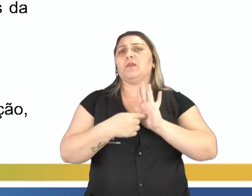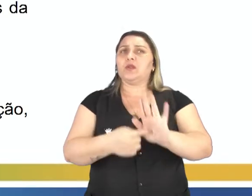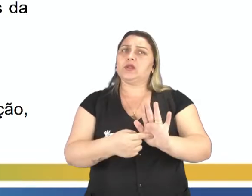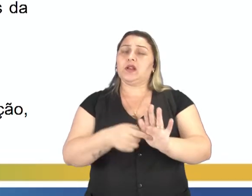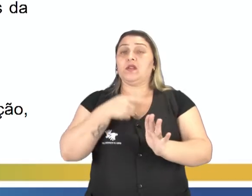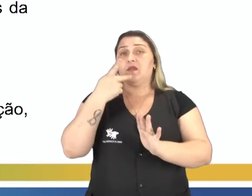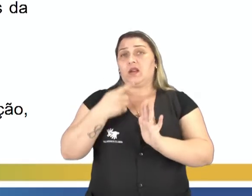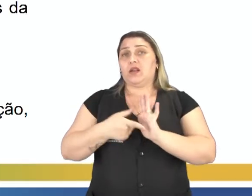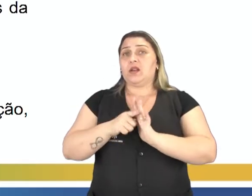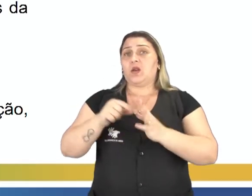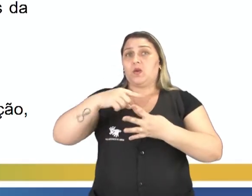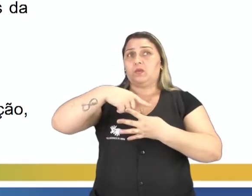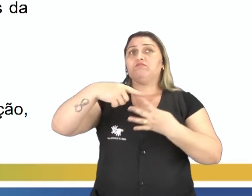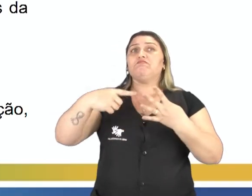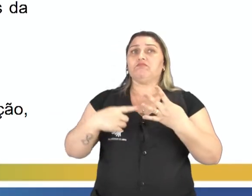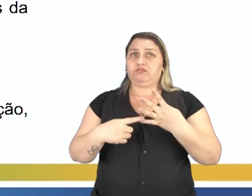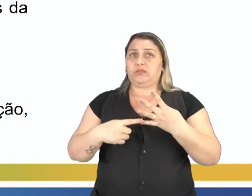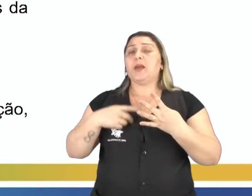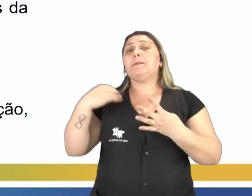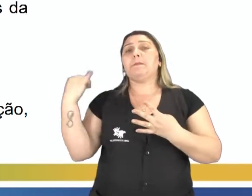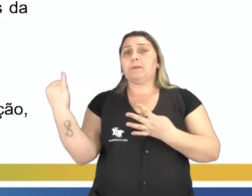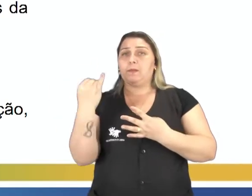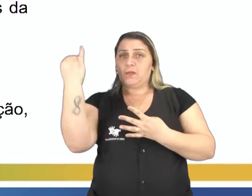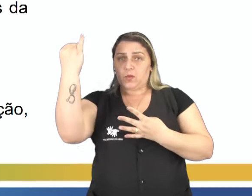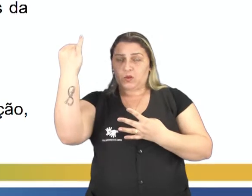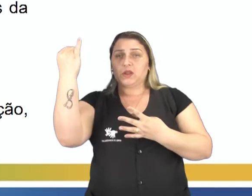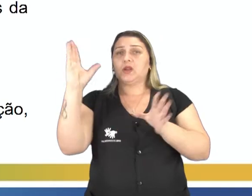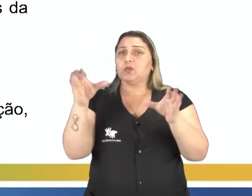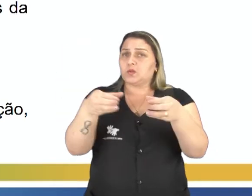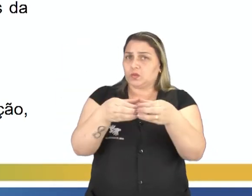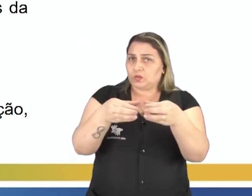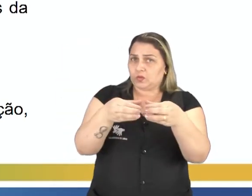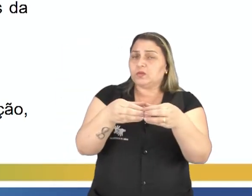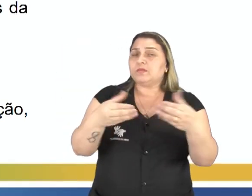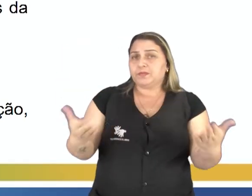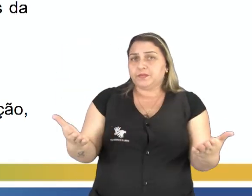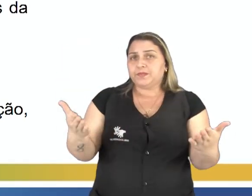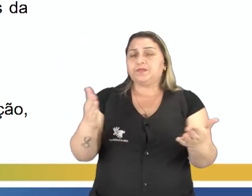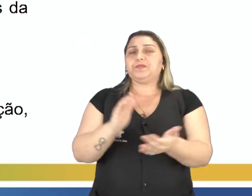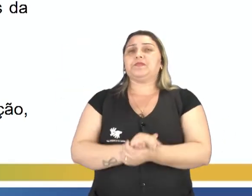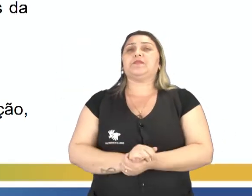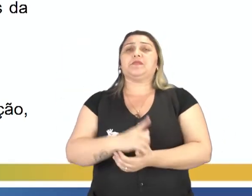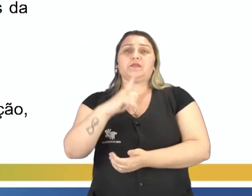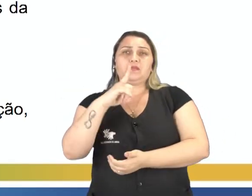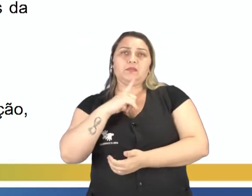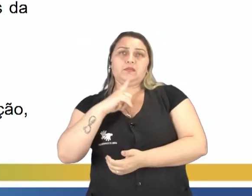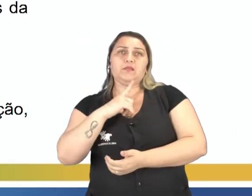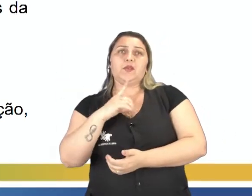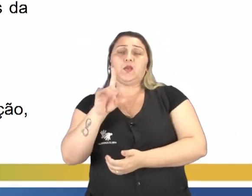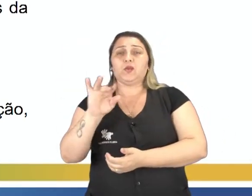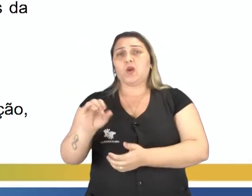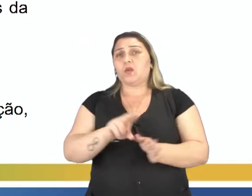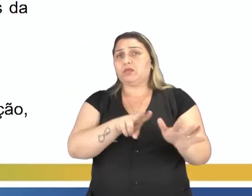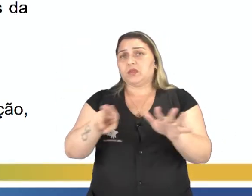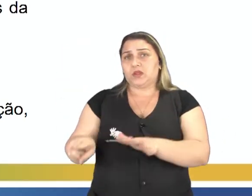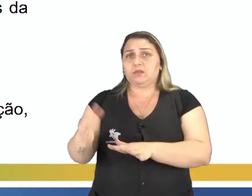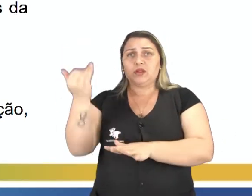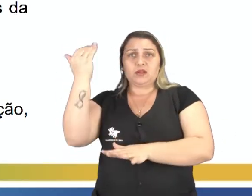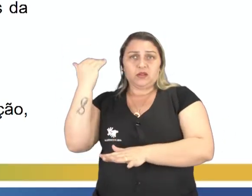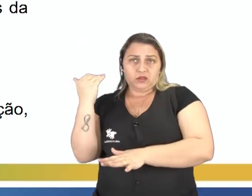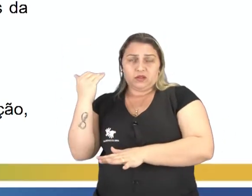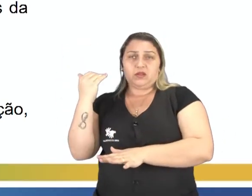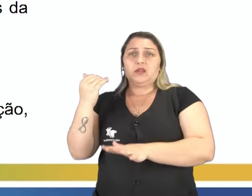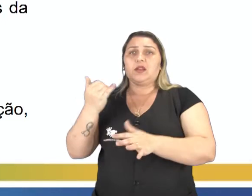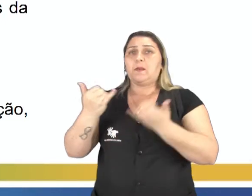falado anteriormente, são fatos importantes de relevância coletiva ocorridos nos dias ou